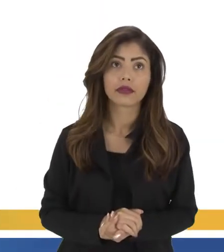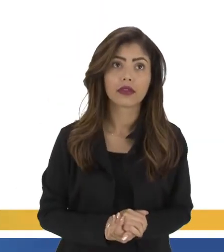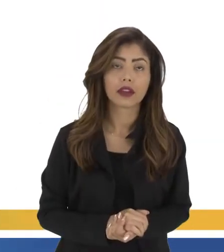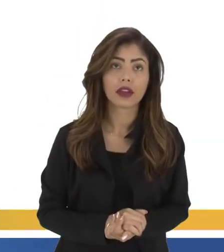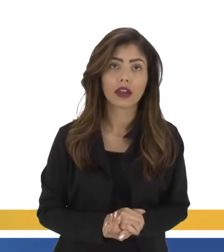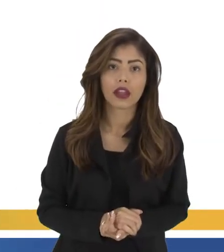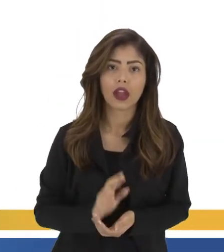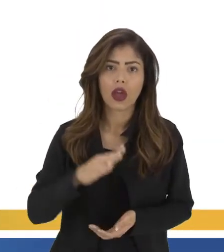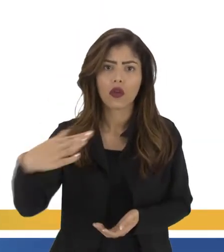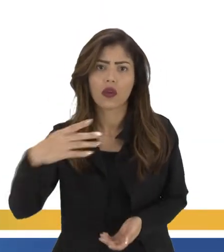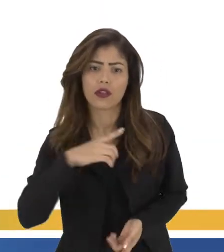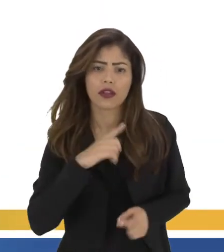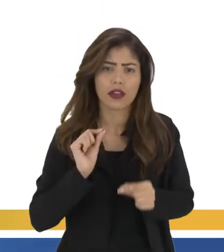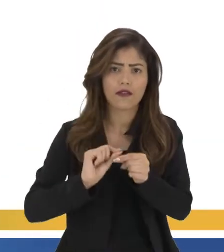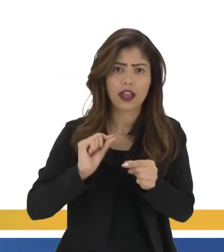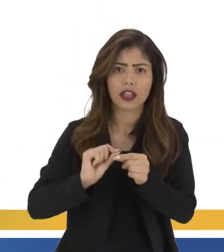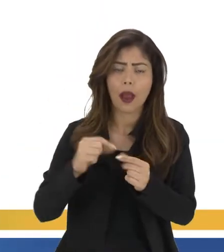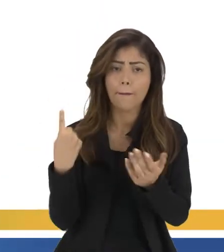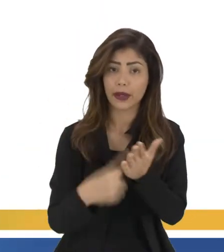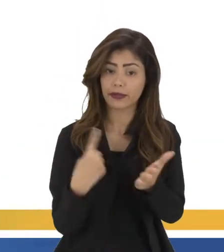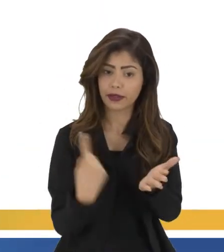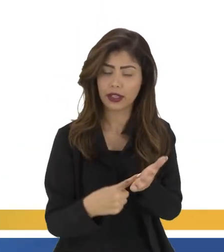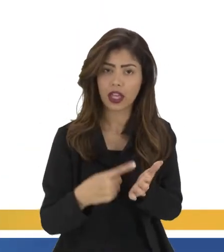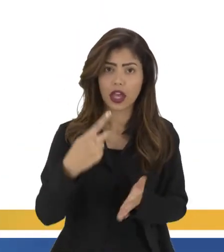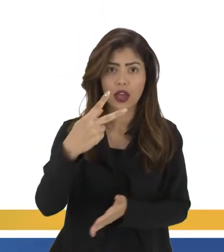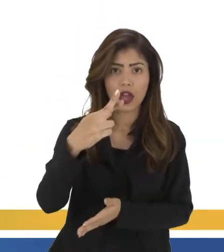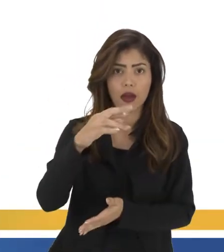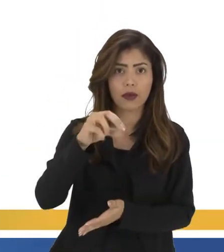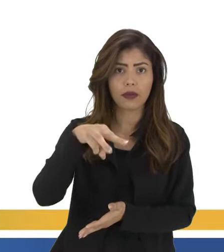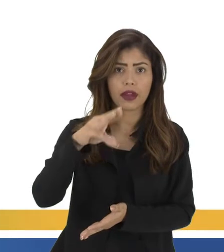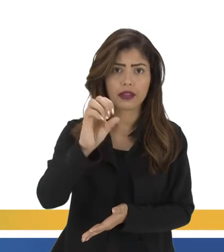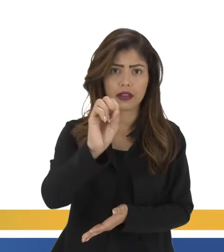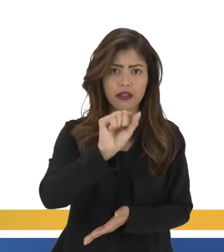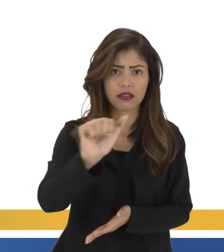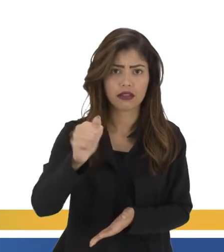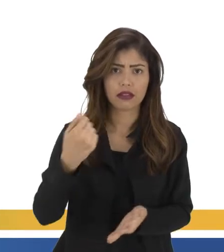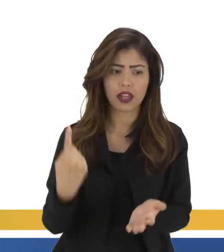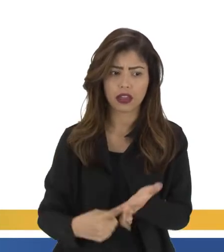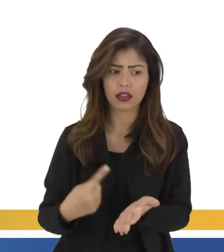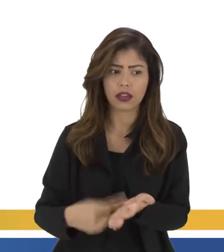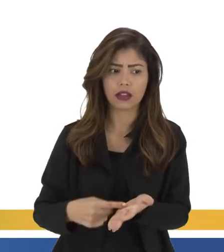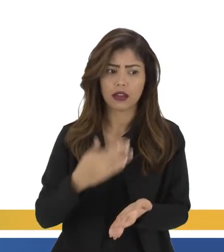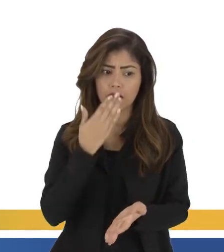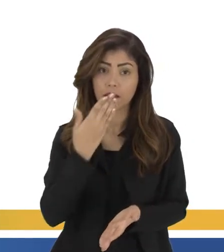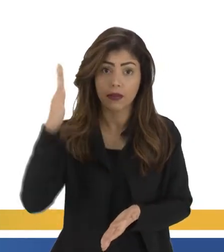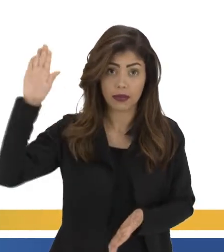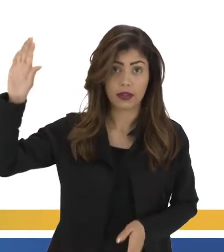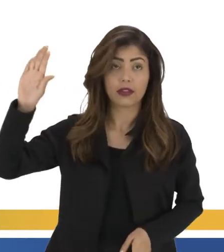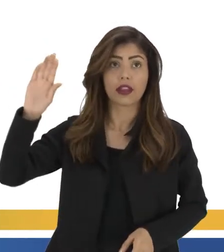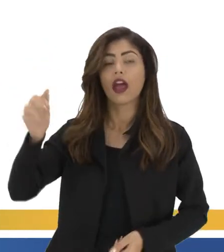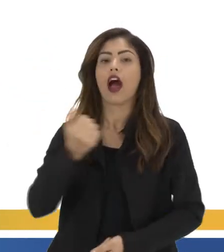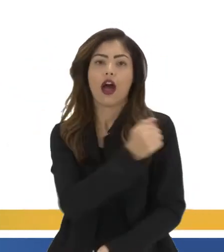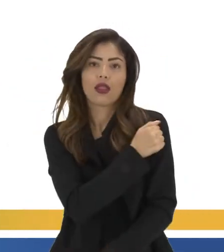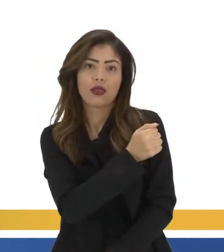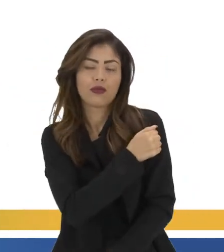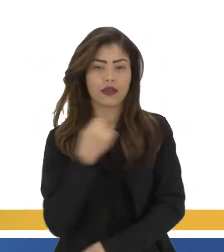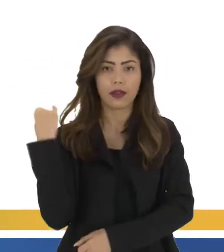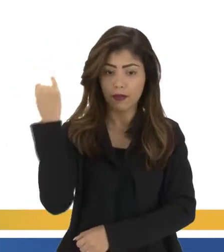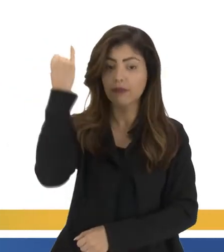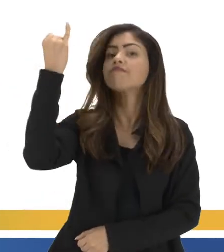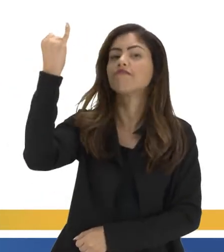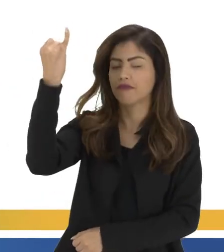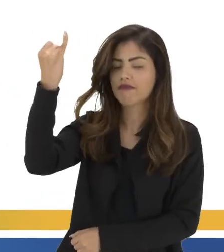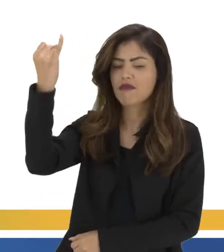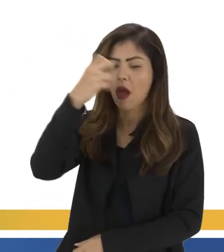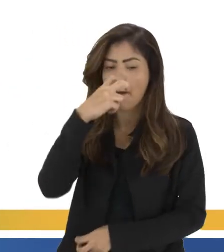quando você for fazer promessa, eu prometo que ano que vem eu serei uma aluna excelente, um